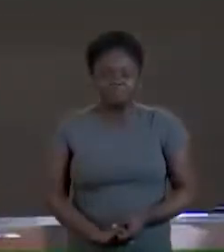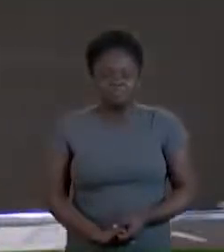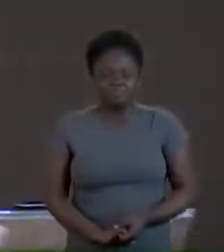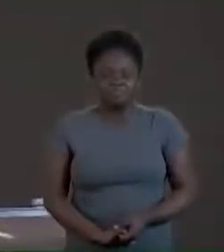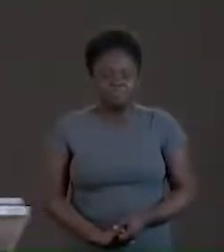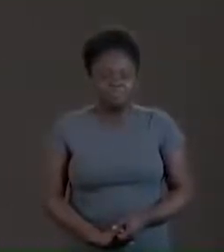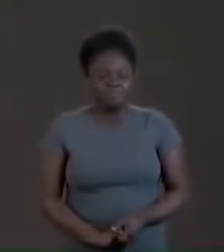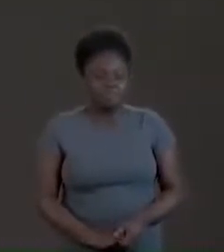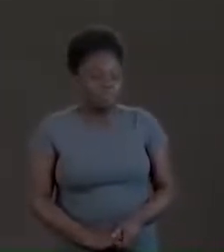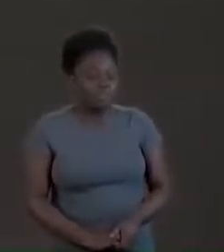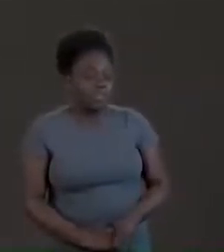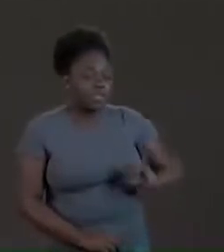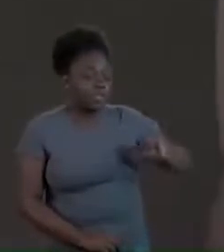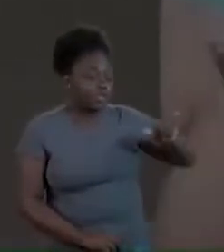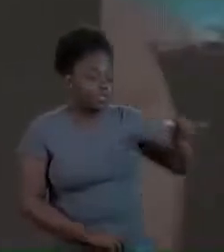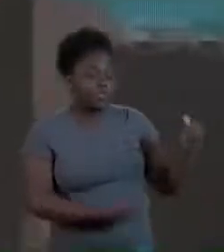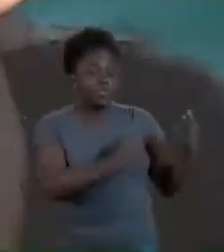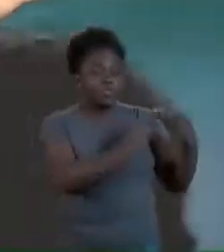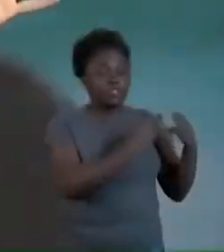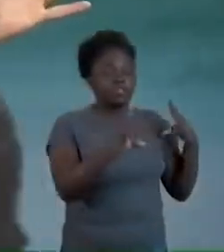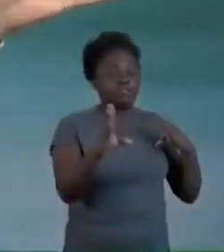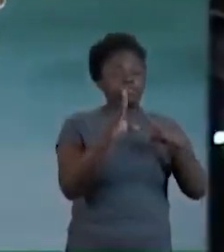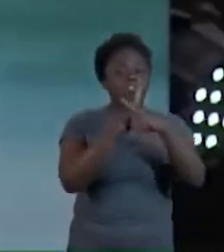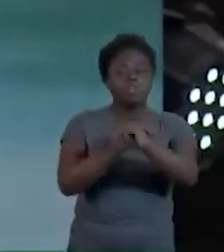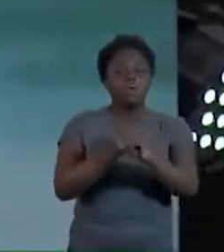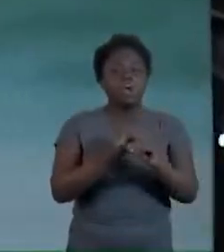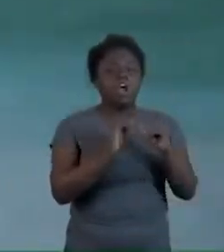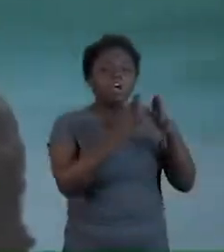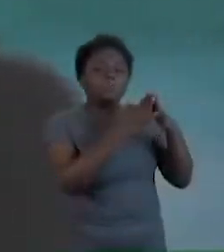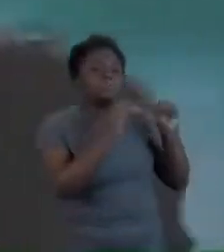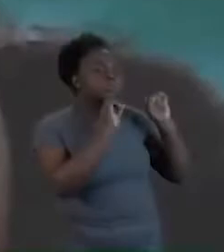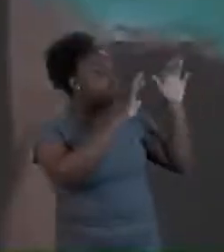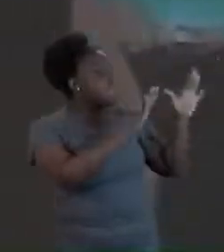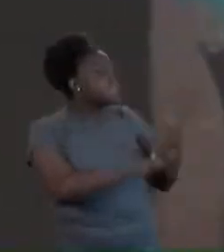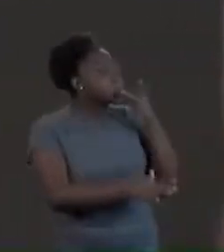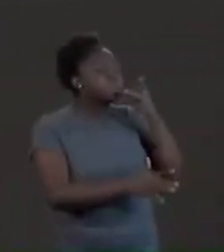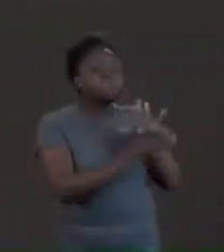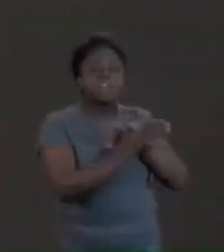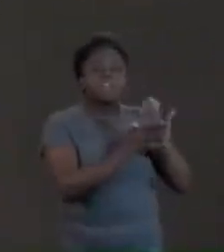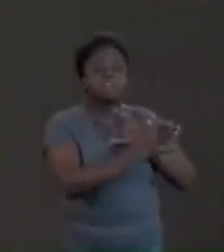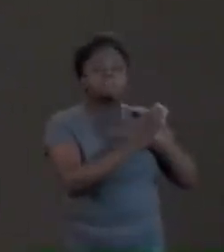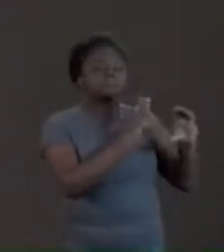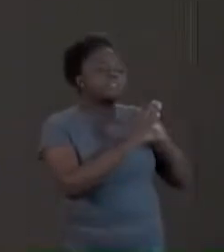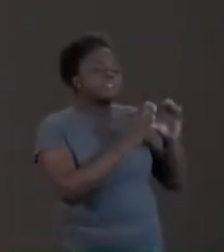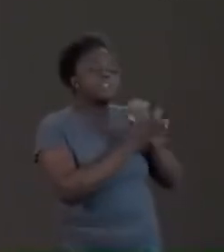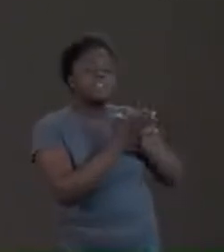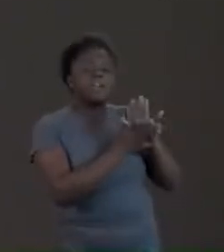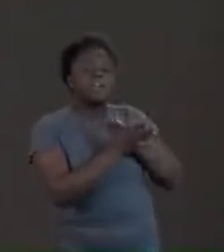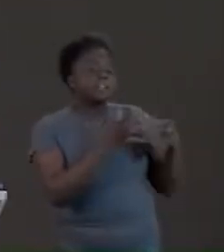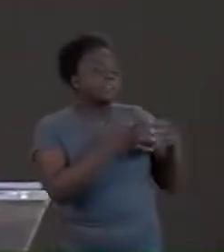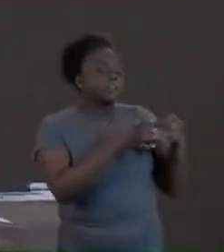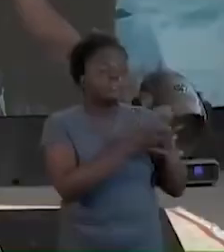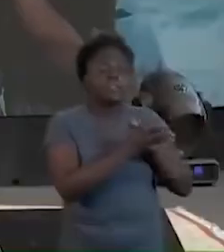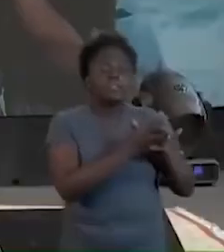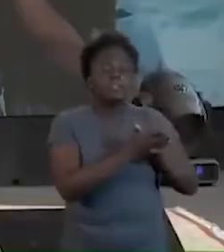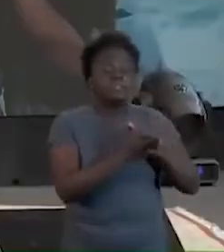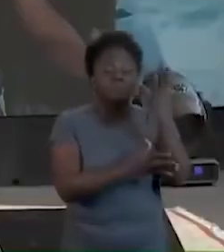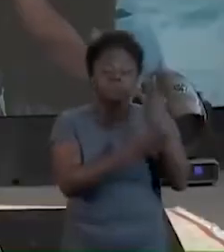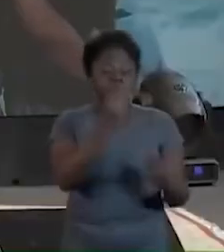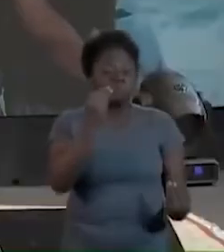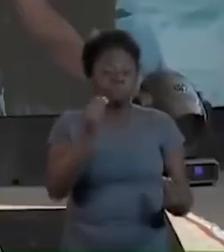Judá fugiu. O que é fugiu? Não pediu bênção, não falou nada, não comunicou, não pôs no grupo, simplesmente sumiu.